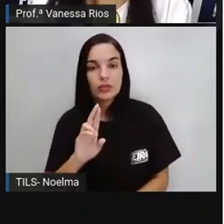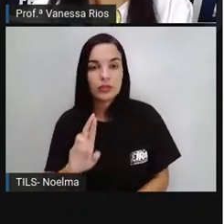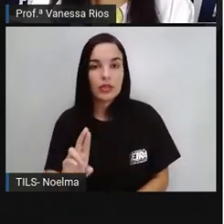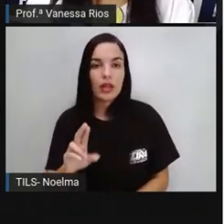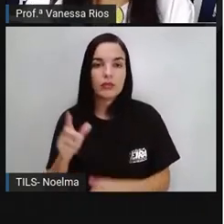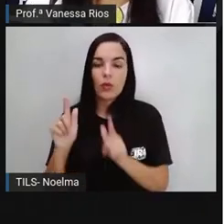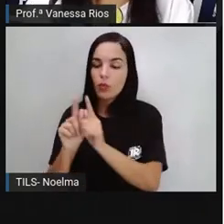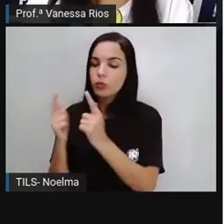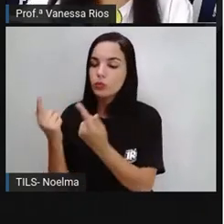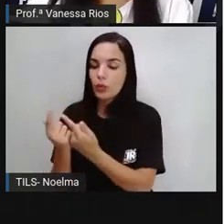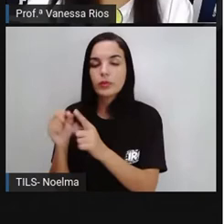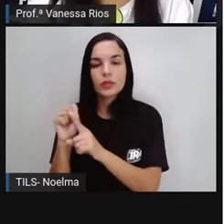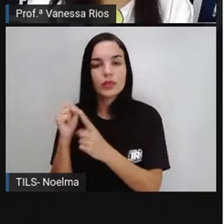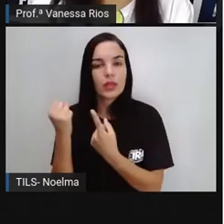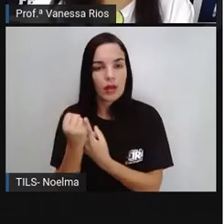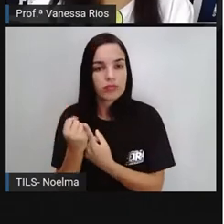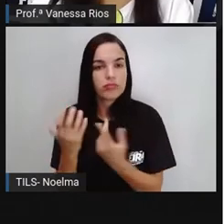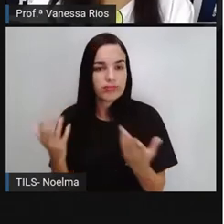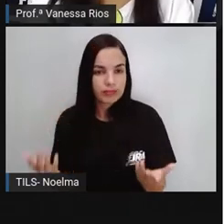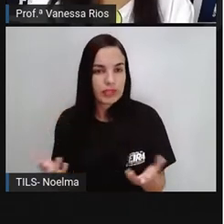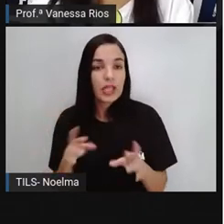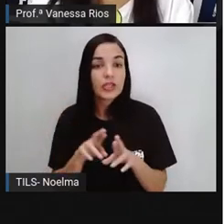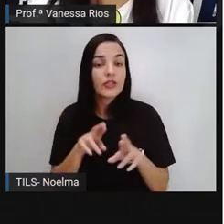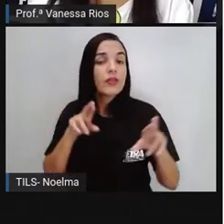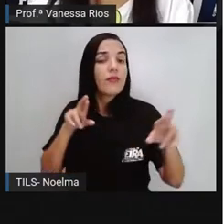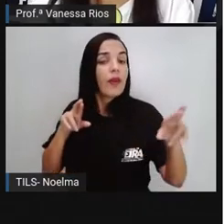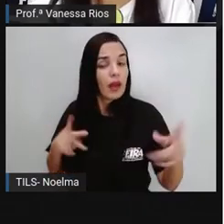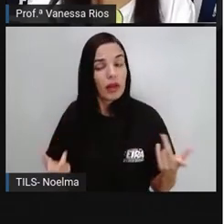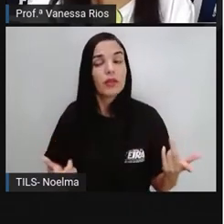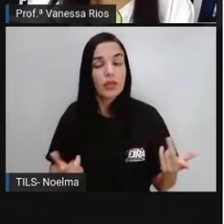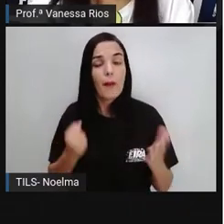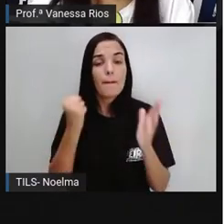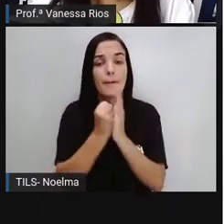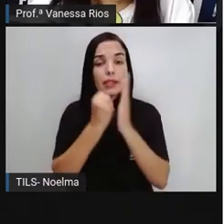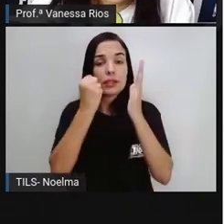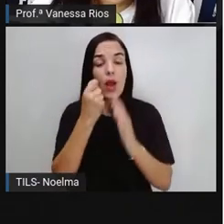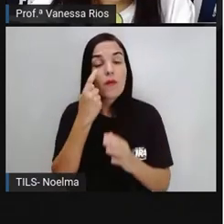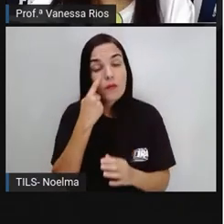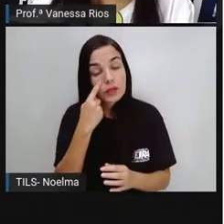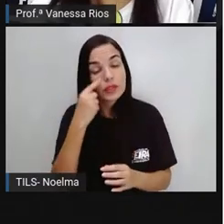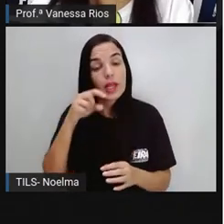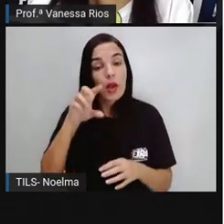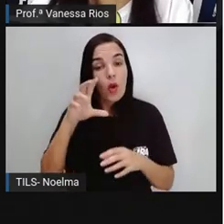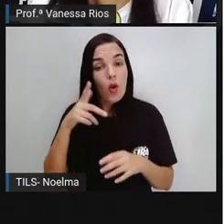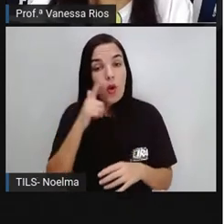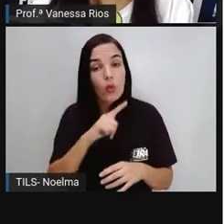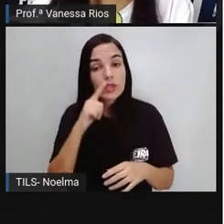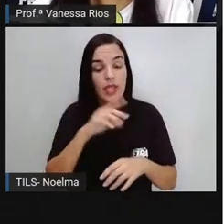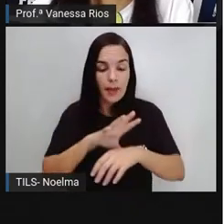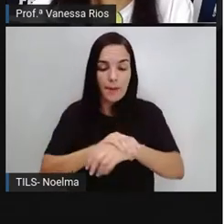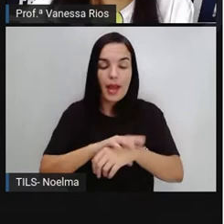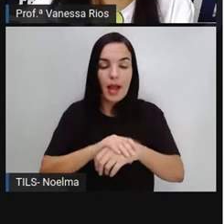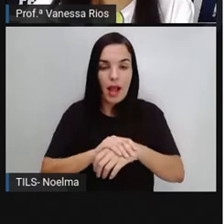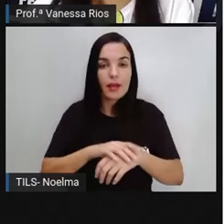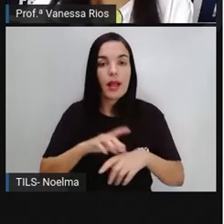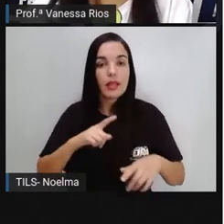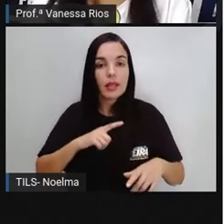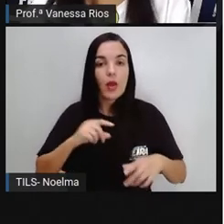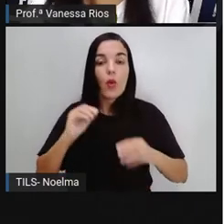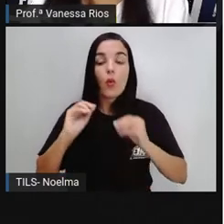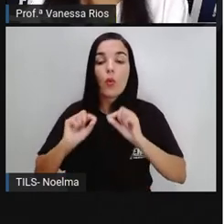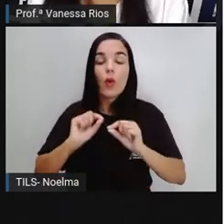de determinado grupo social. Diferente do patrimônio material, este tipo de cultura é transmitida